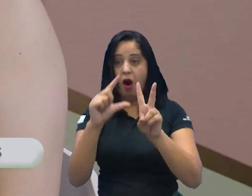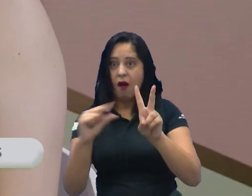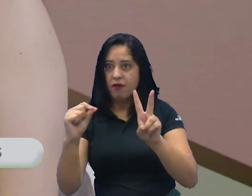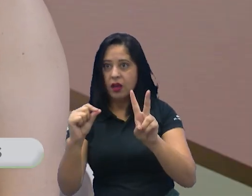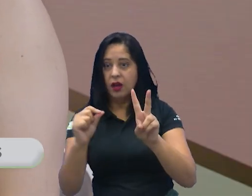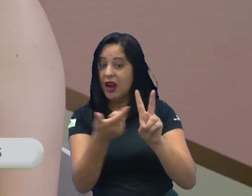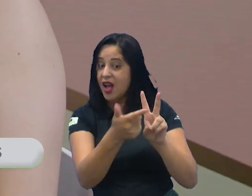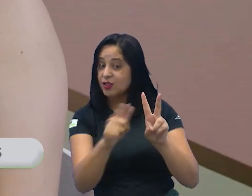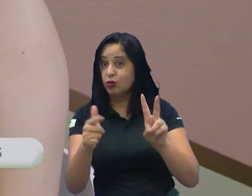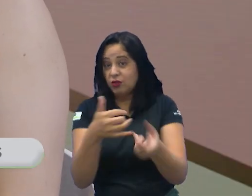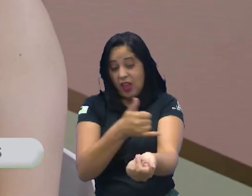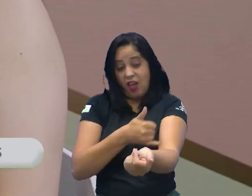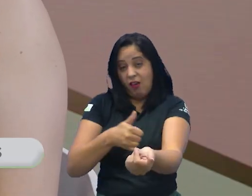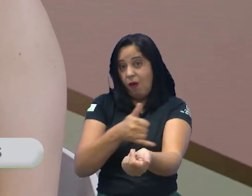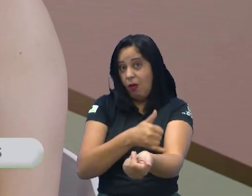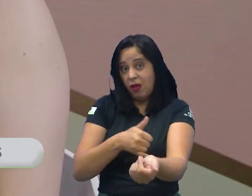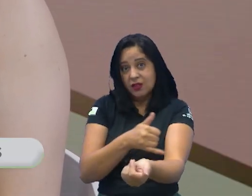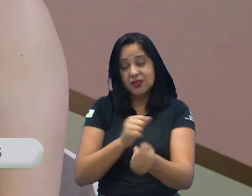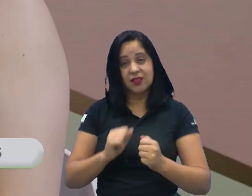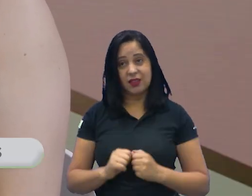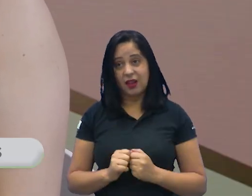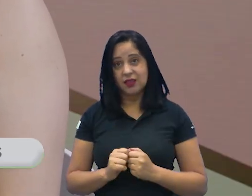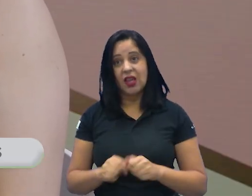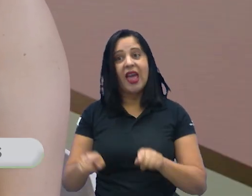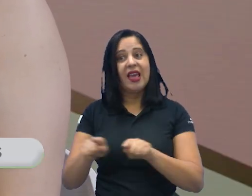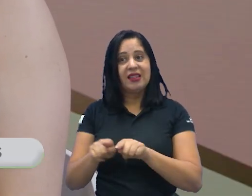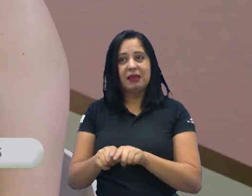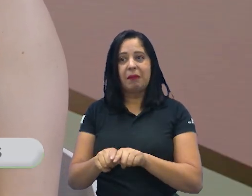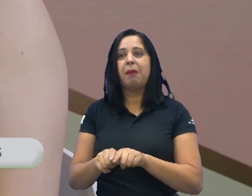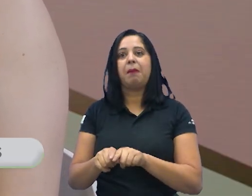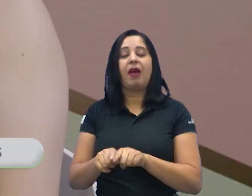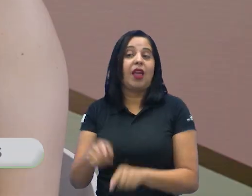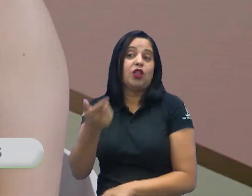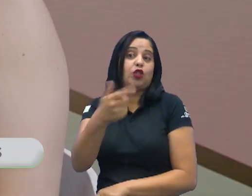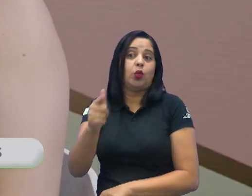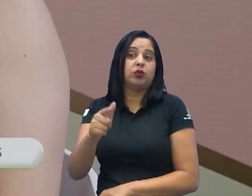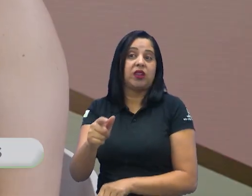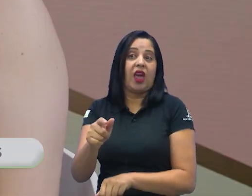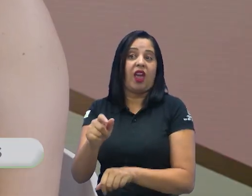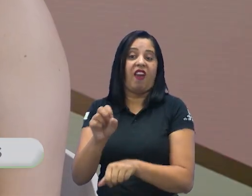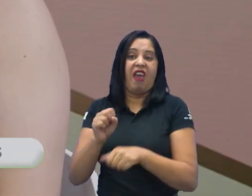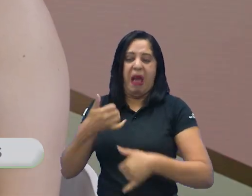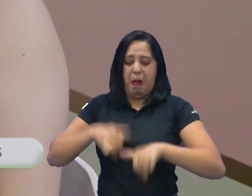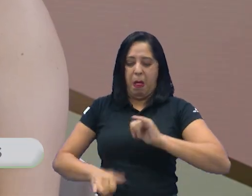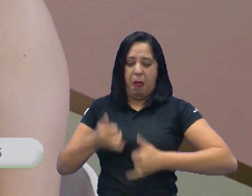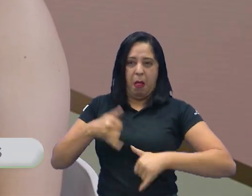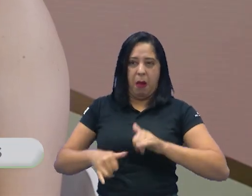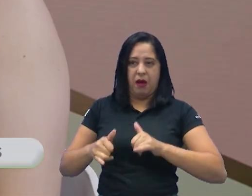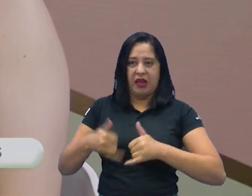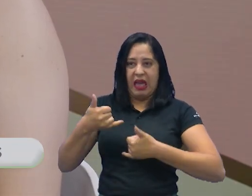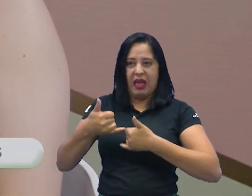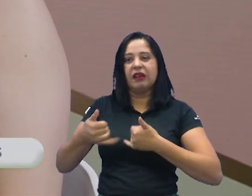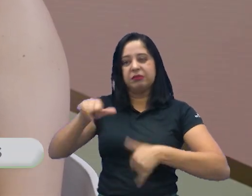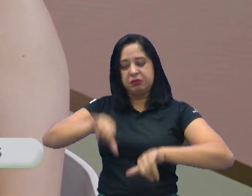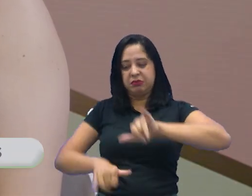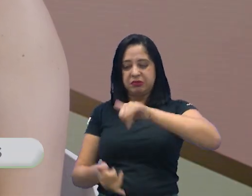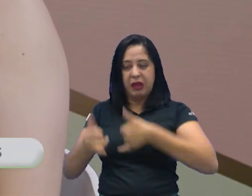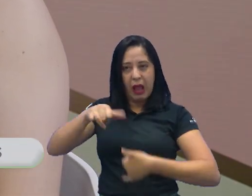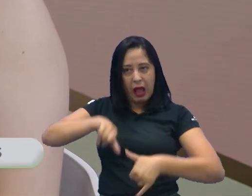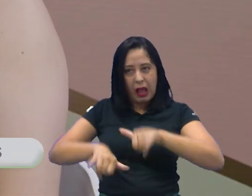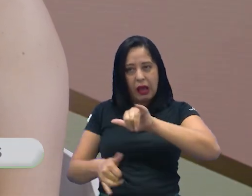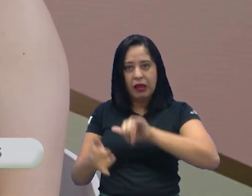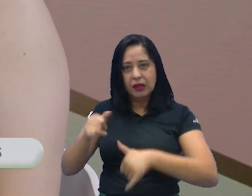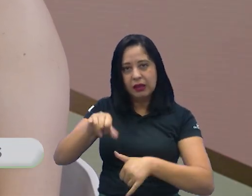nossas partes de exames bioquímicos, então traz mais saúde. O consumo de gordura saturada, que também está aí